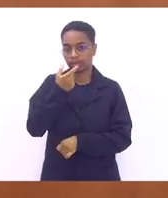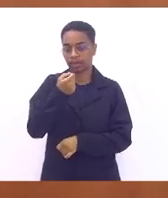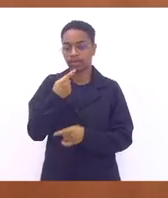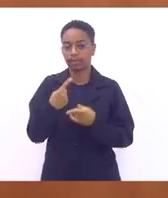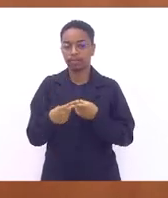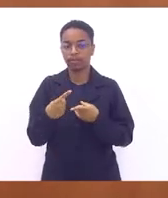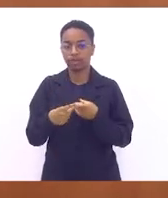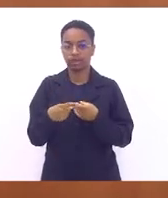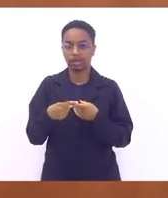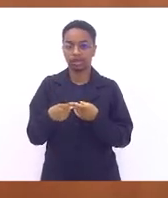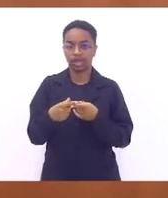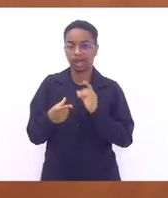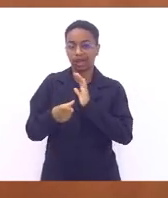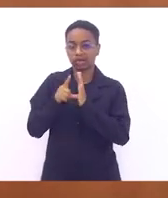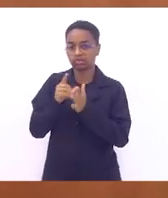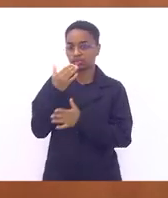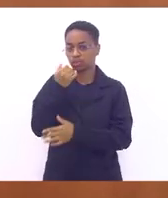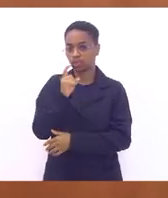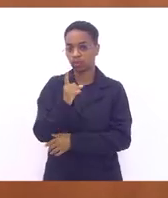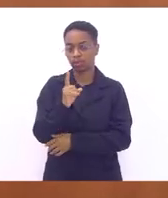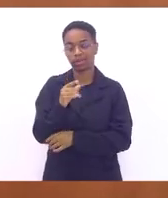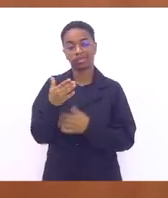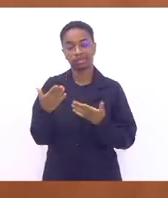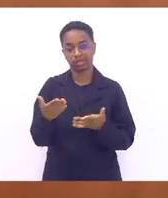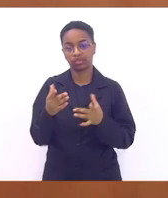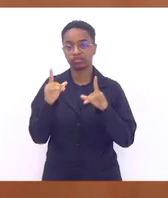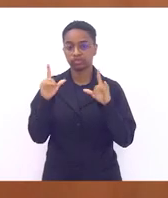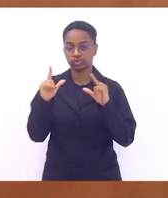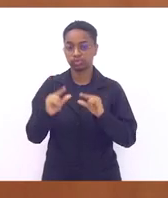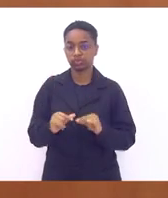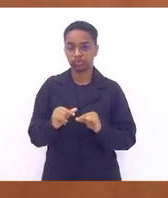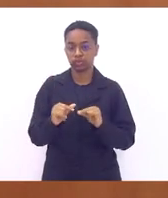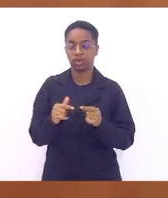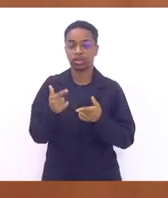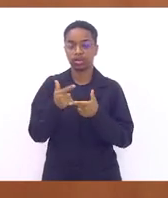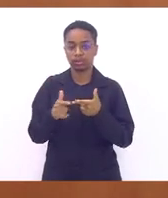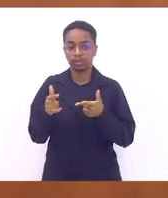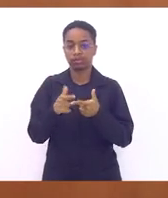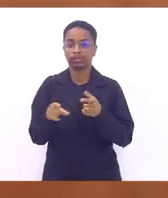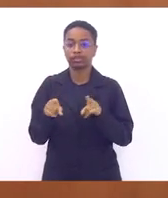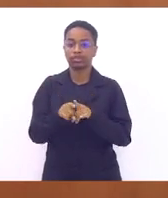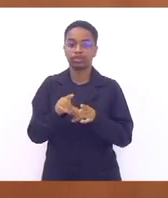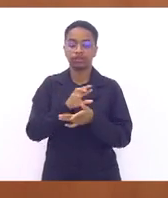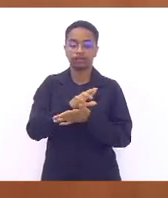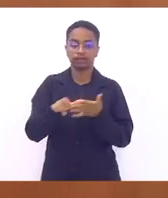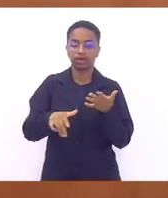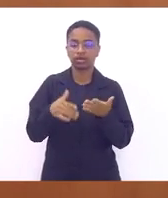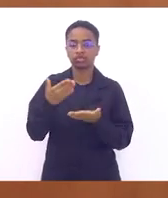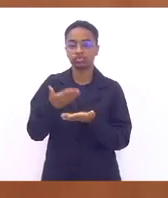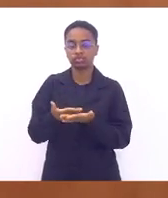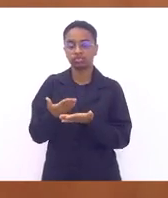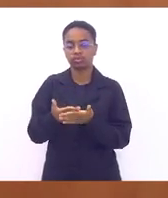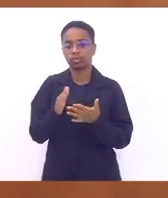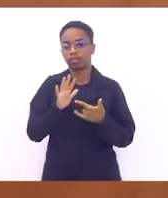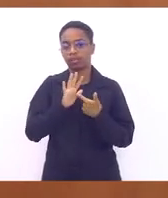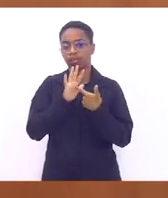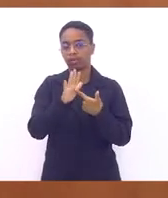não estão alimentados. Então, isso diminui efeitos adversos, isso aumenta a adesão. Vários estudos comprovam isso. Mas a gente